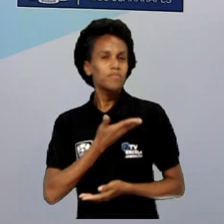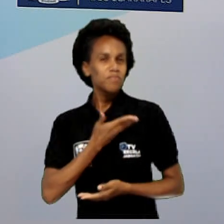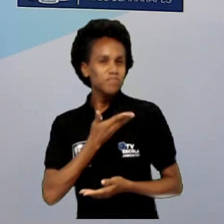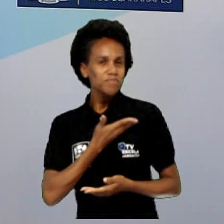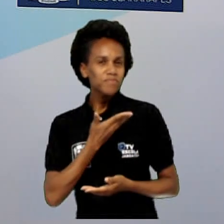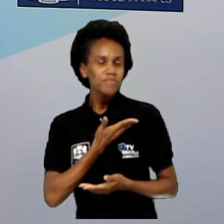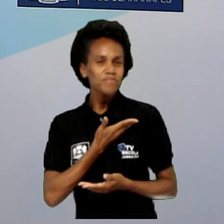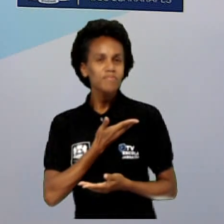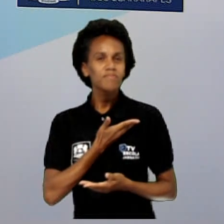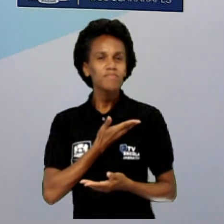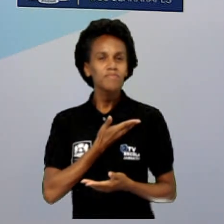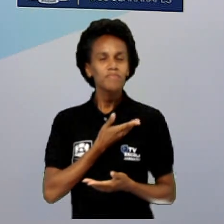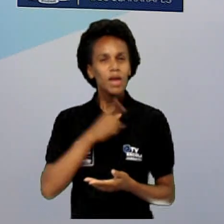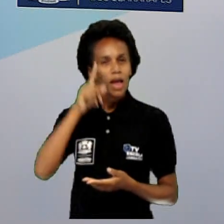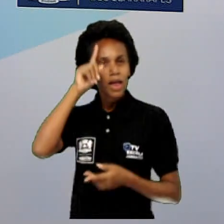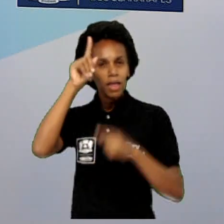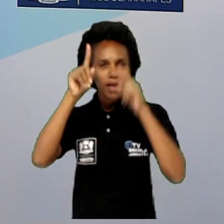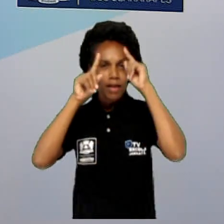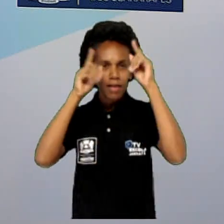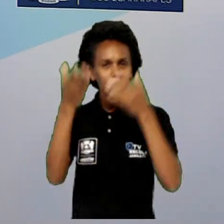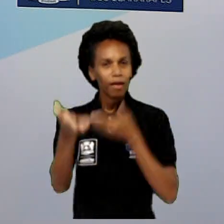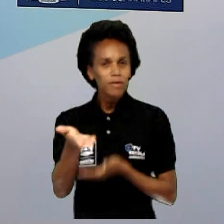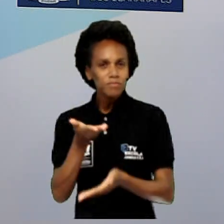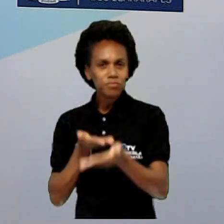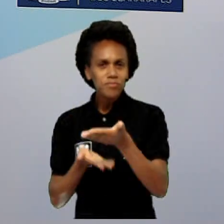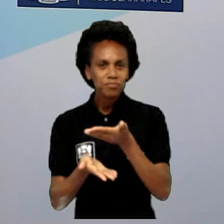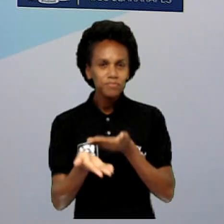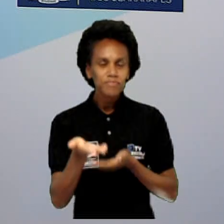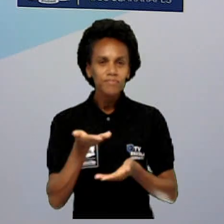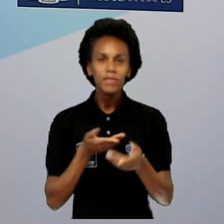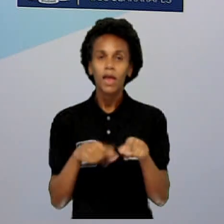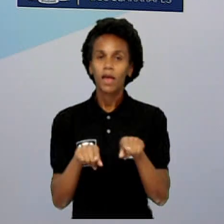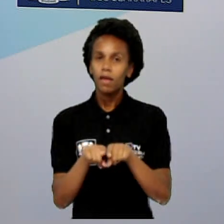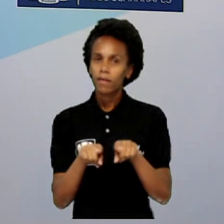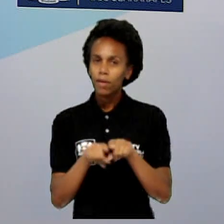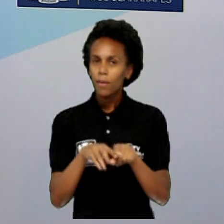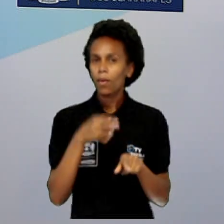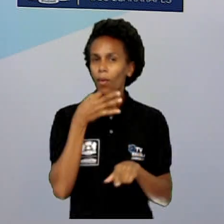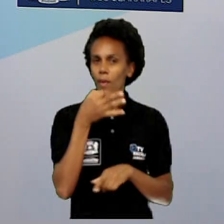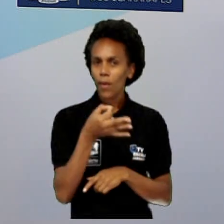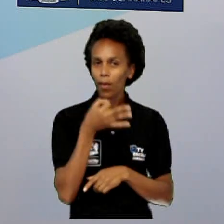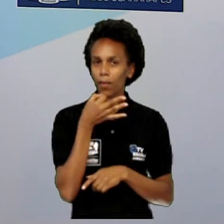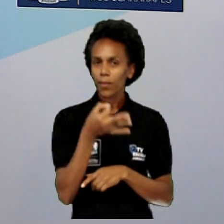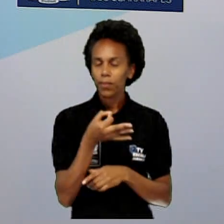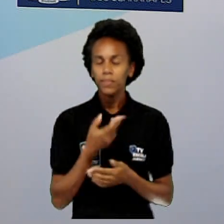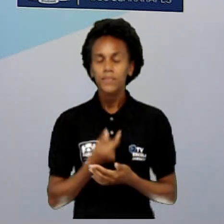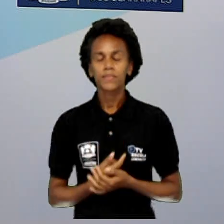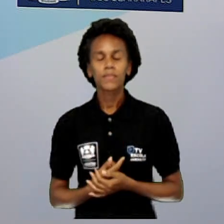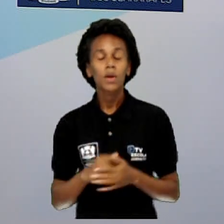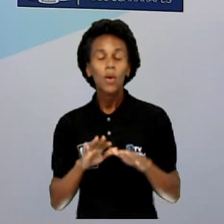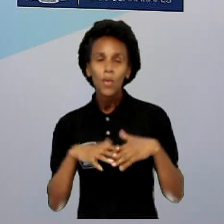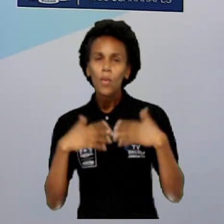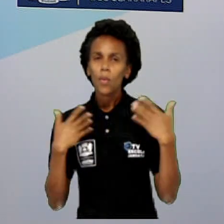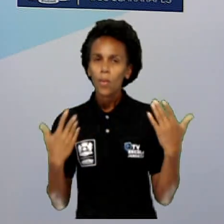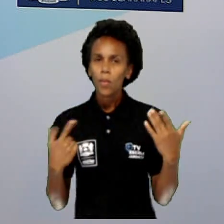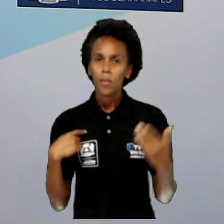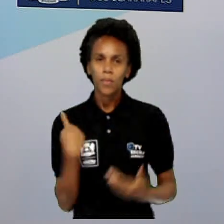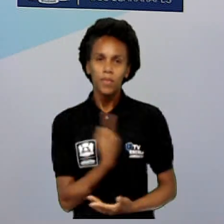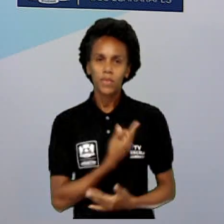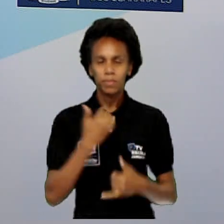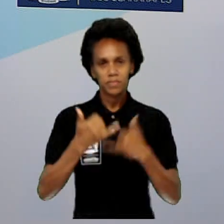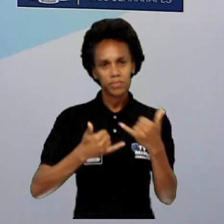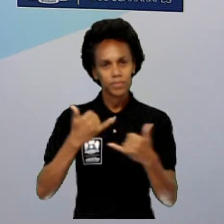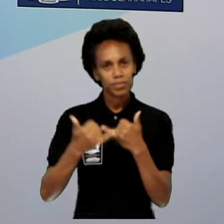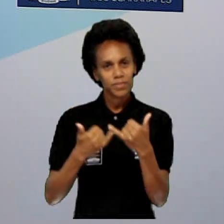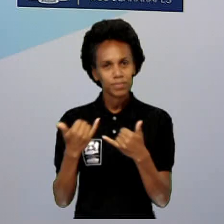opiniões. Quando a gente brinca com alguém, né, a gente geralmente está ali, ó,